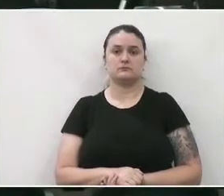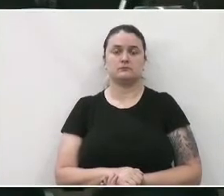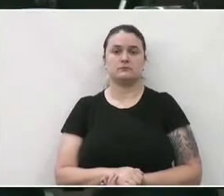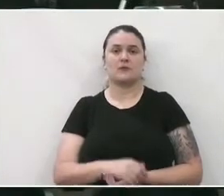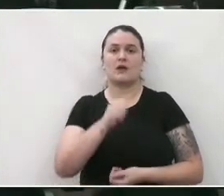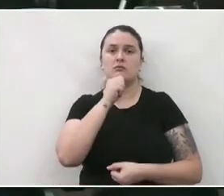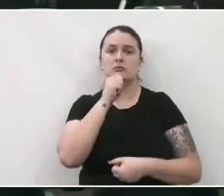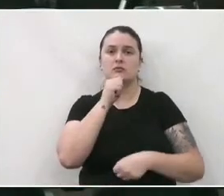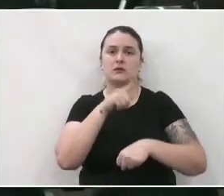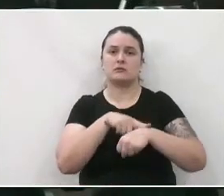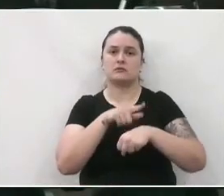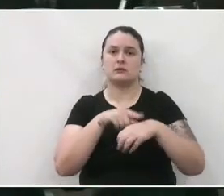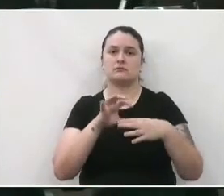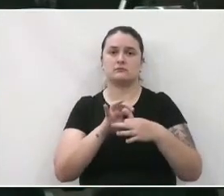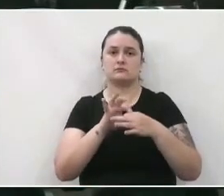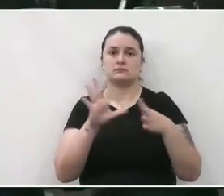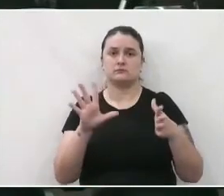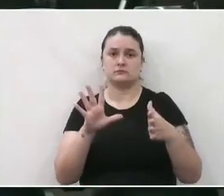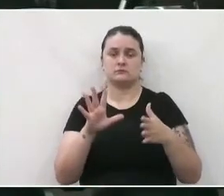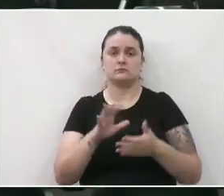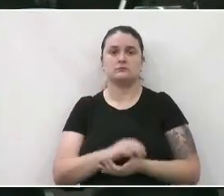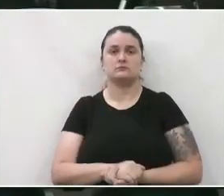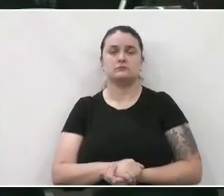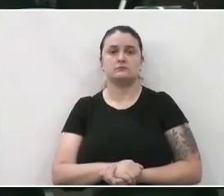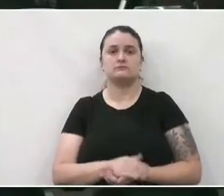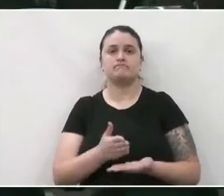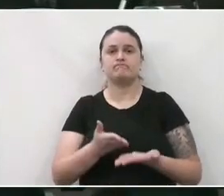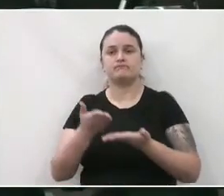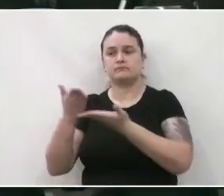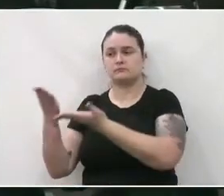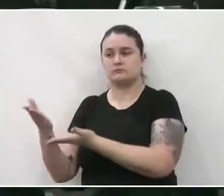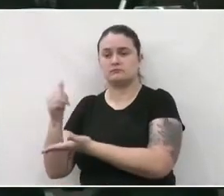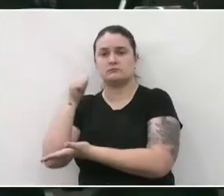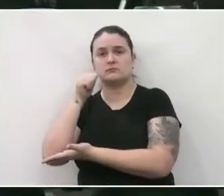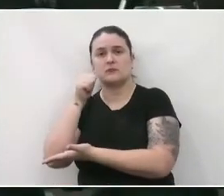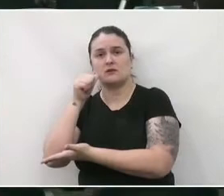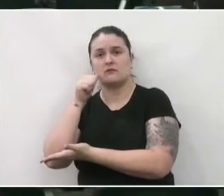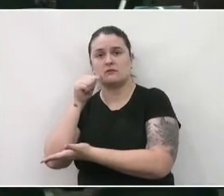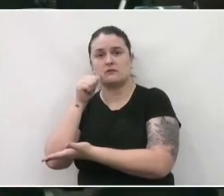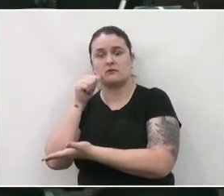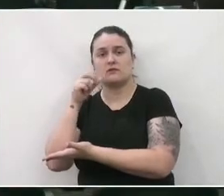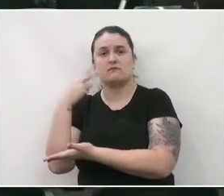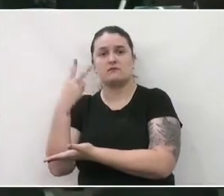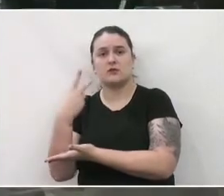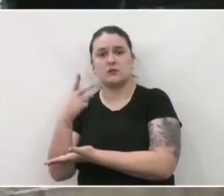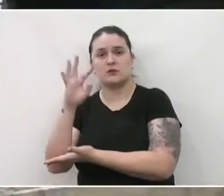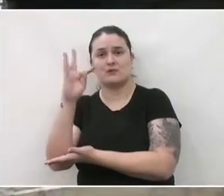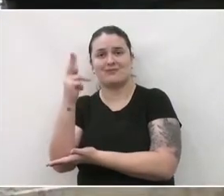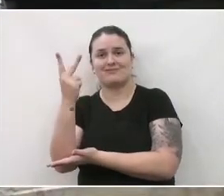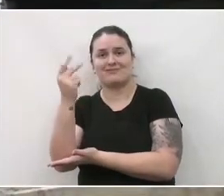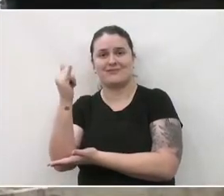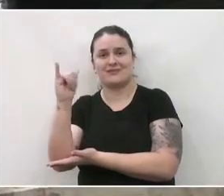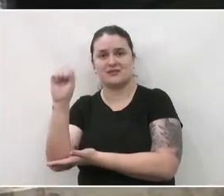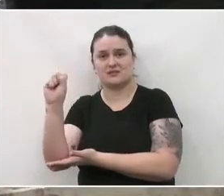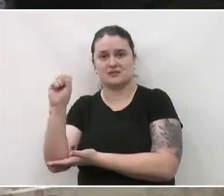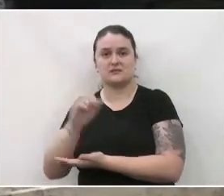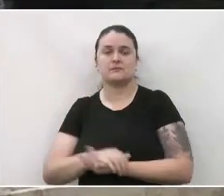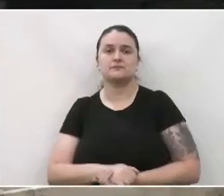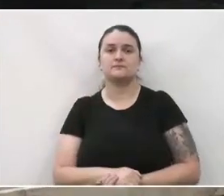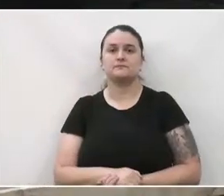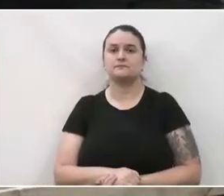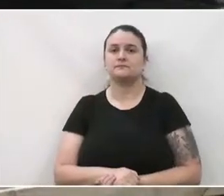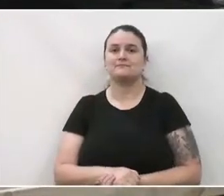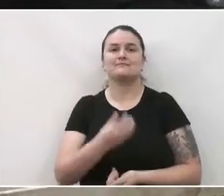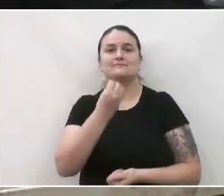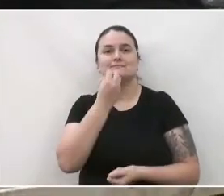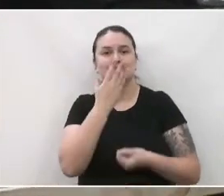A palavra continua aberta para... Então, passo a palavra para a nobre vereadora Thaís Biberbach.